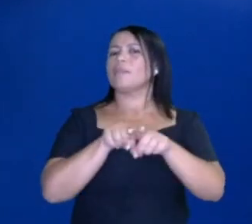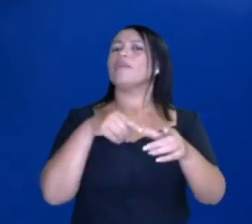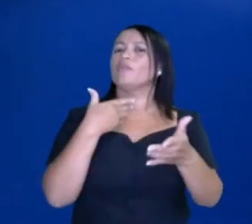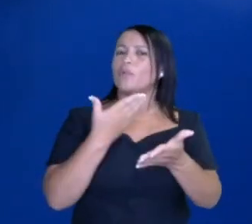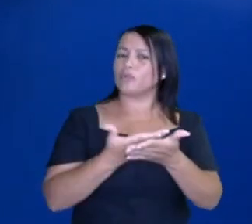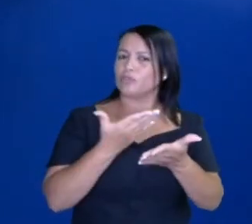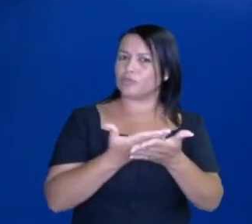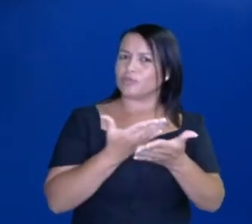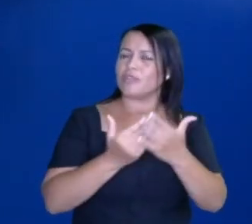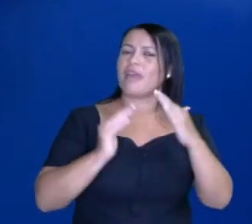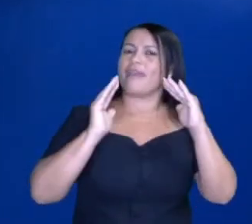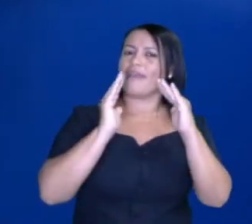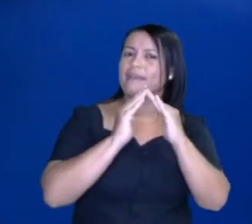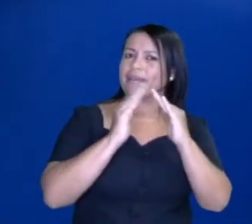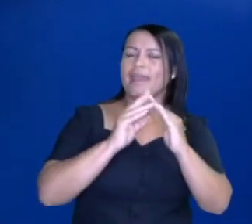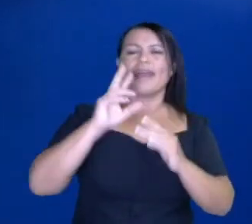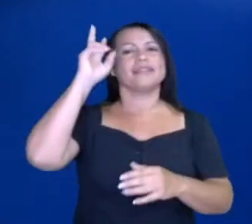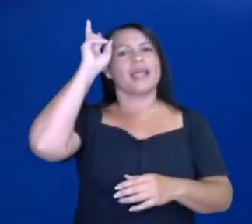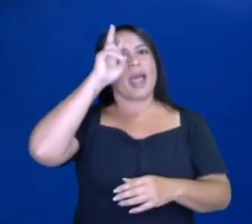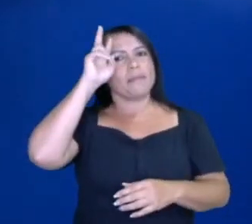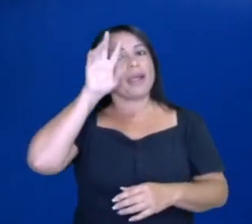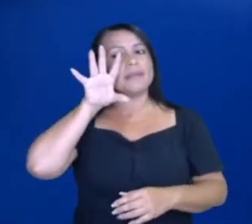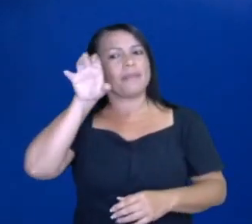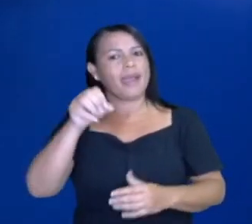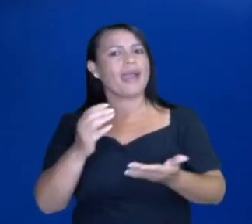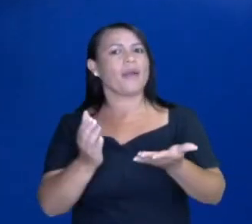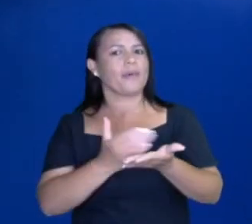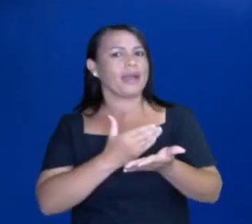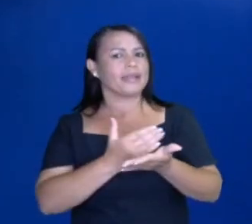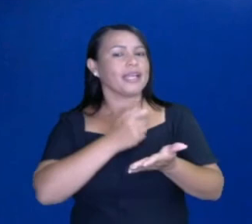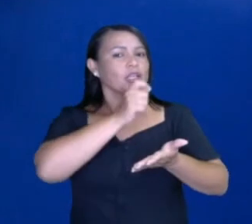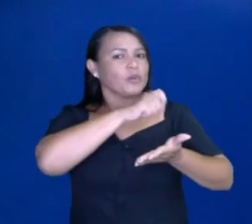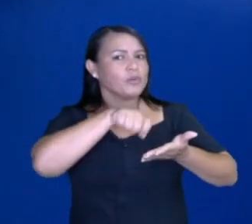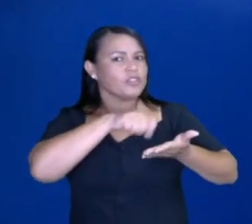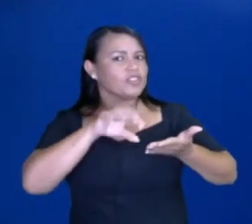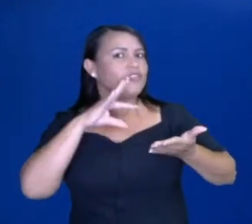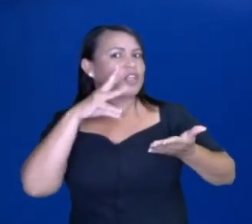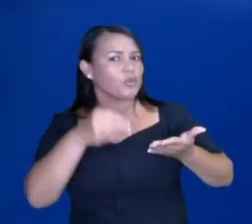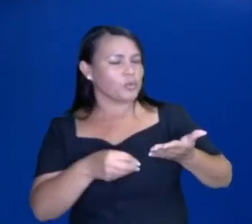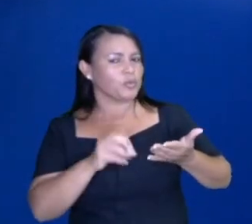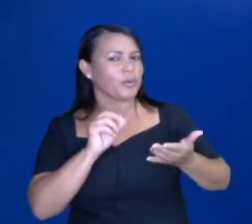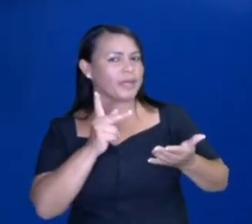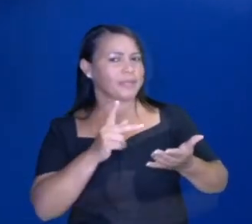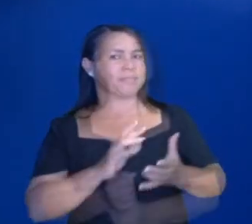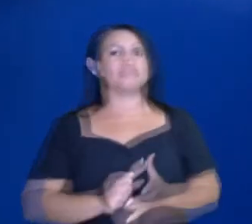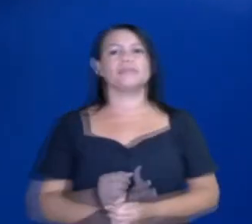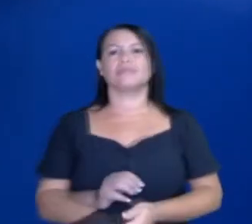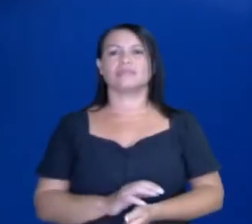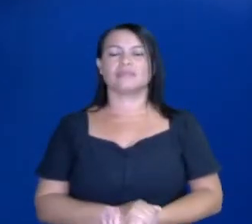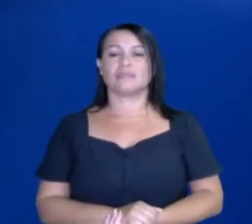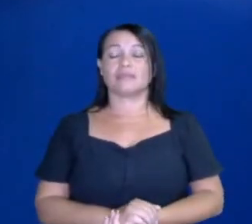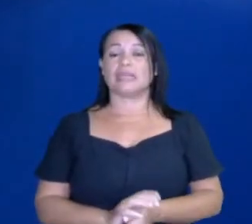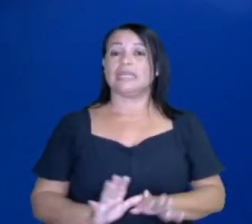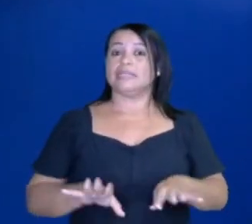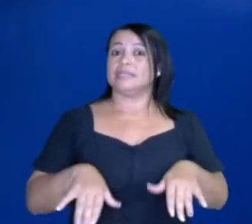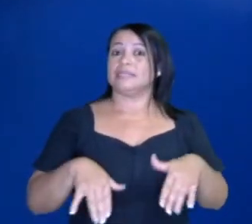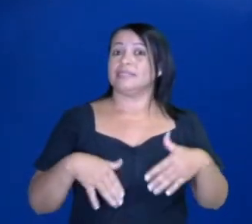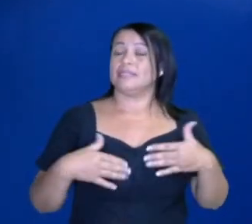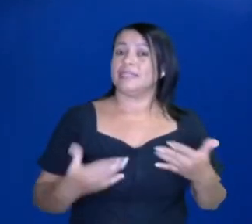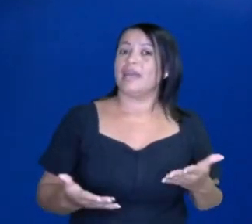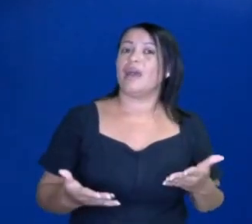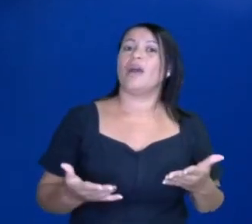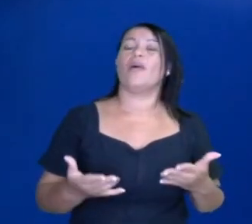estudar aí em casa. Lembrar de pegar o caderninho para anotar tudo, tá certo? Se não anotou. Então,